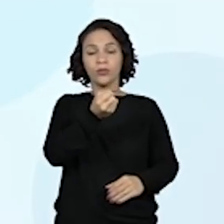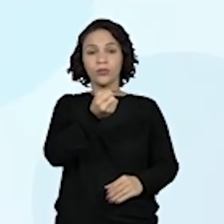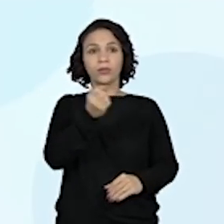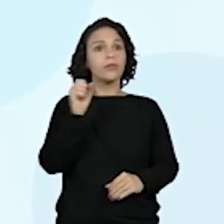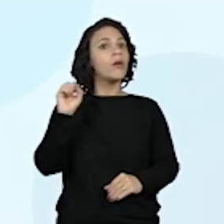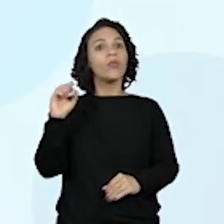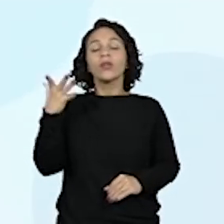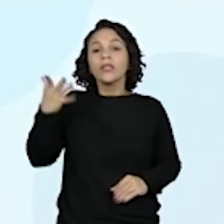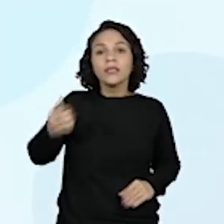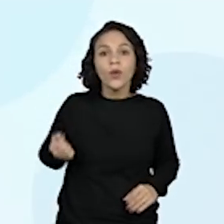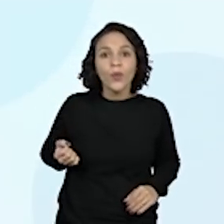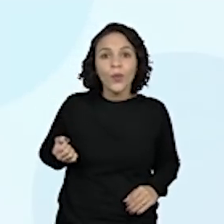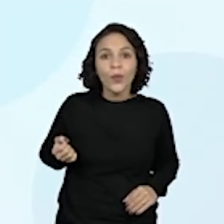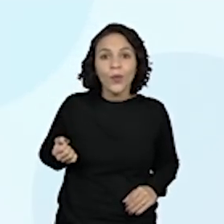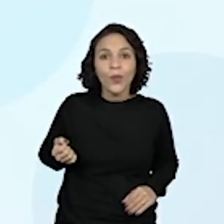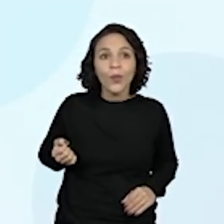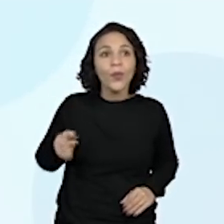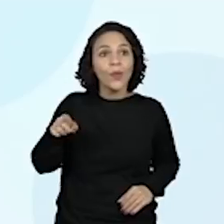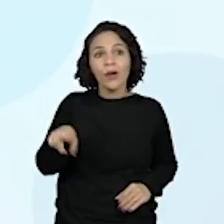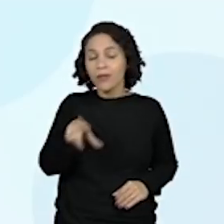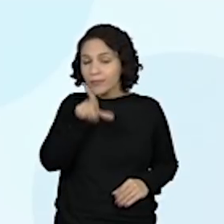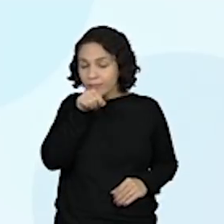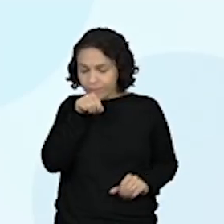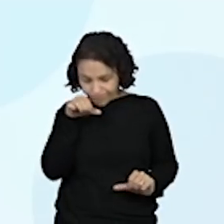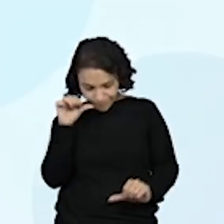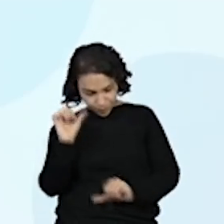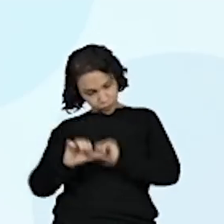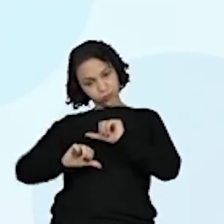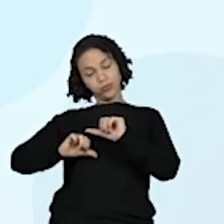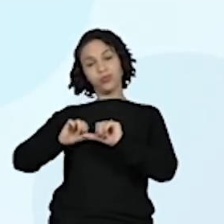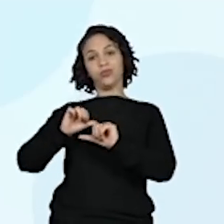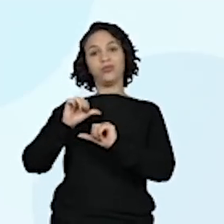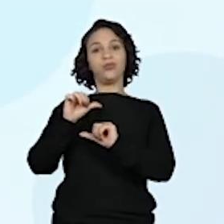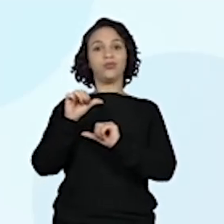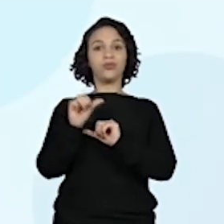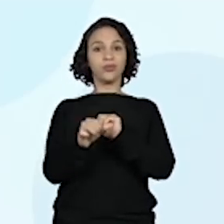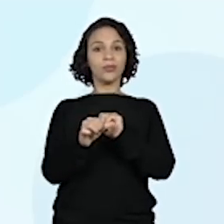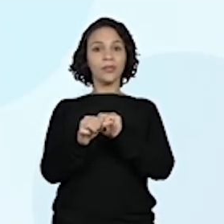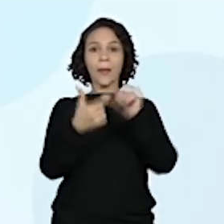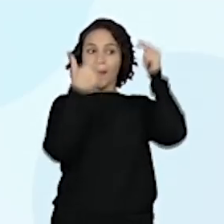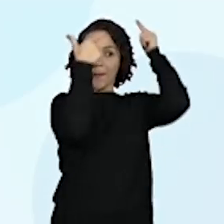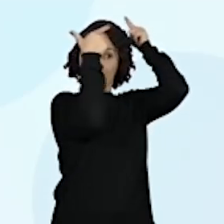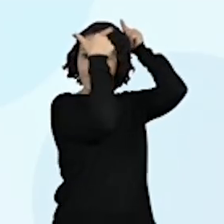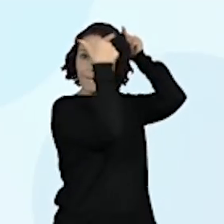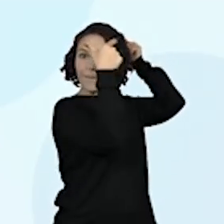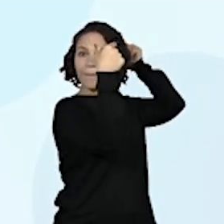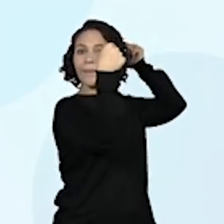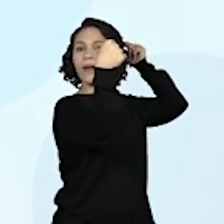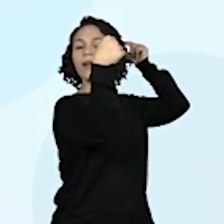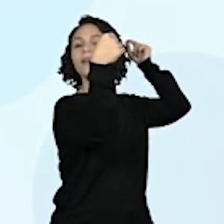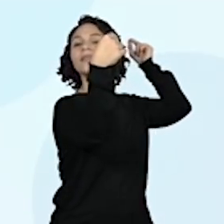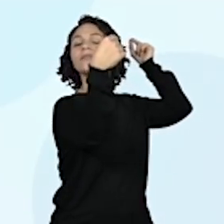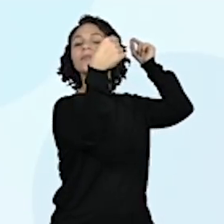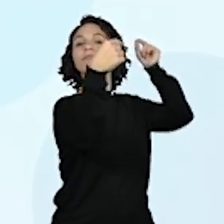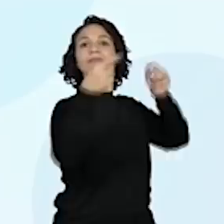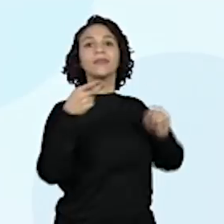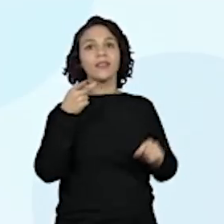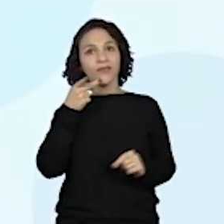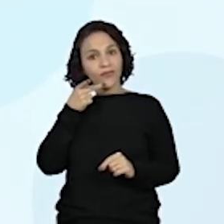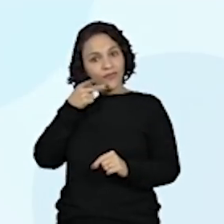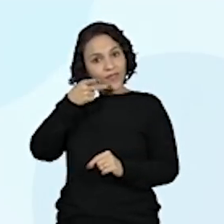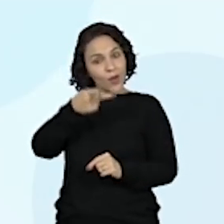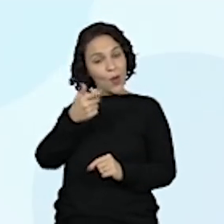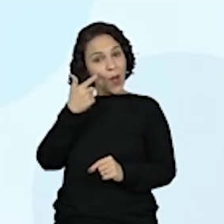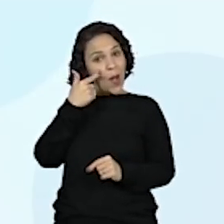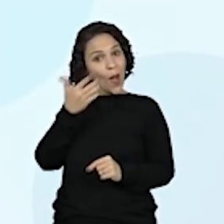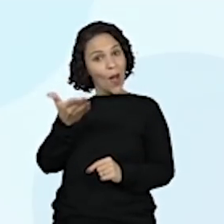De repente, a ave se transformou em um príncipe que anunciou. Vejam